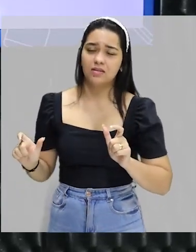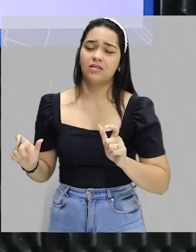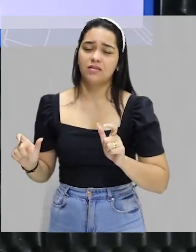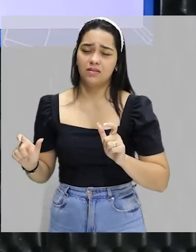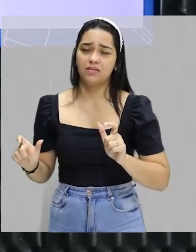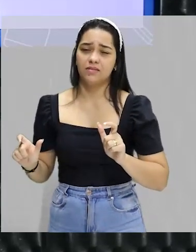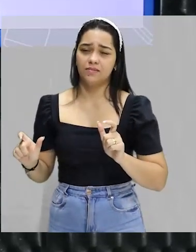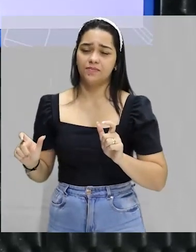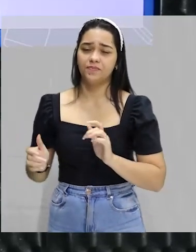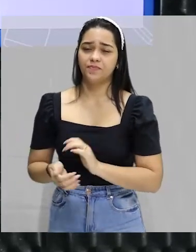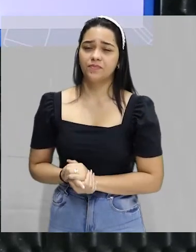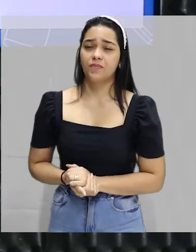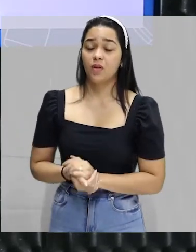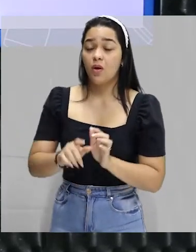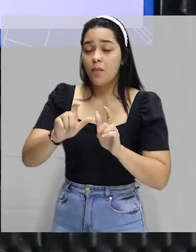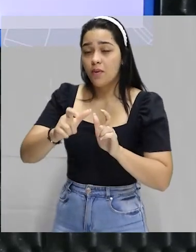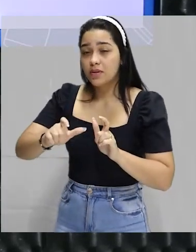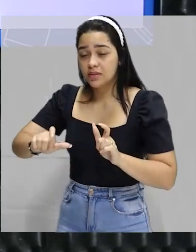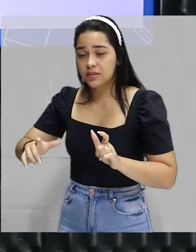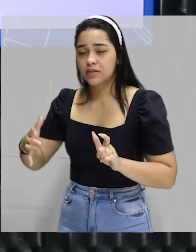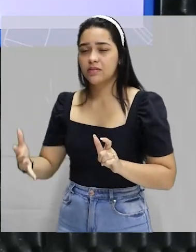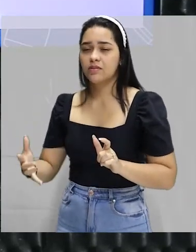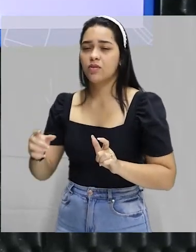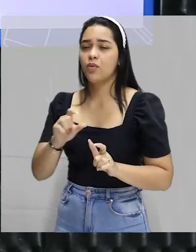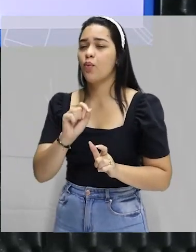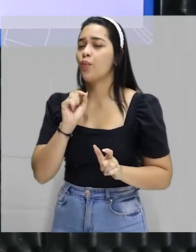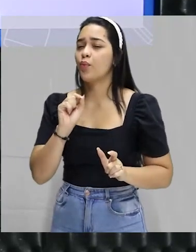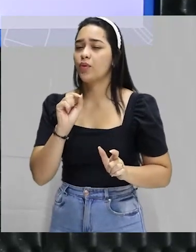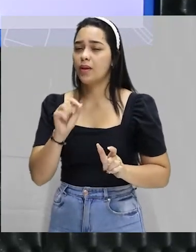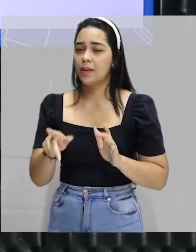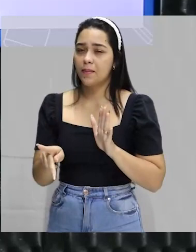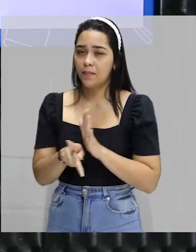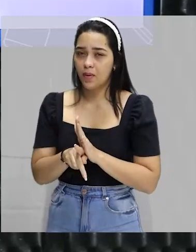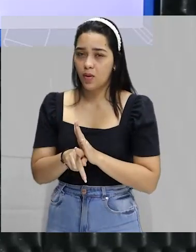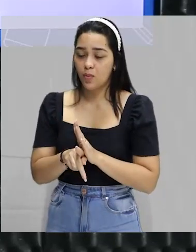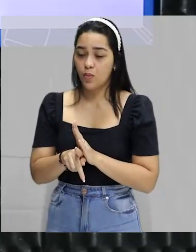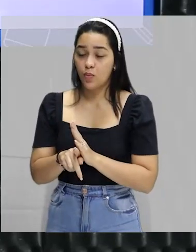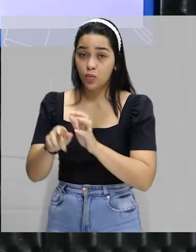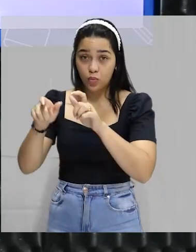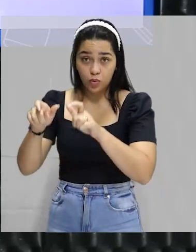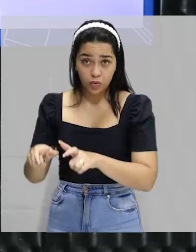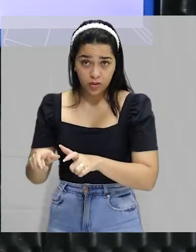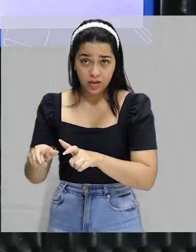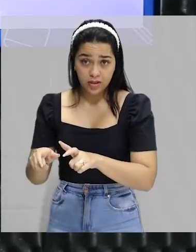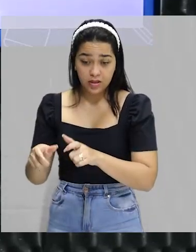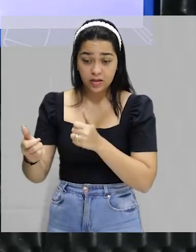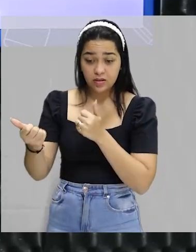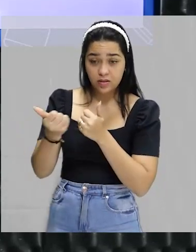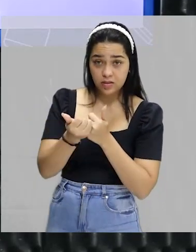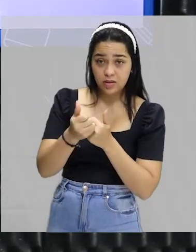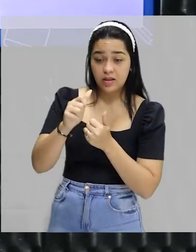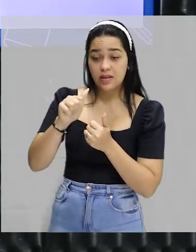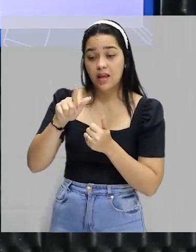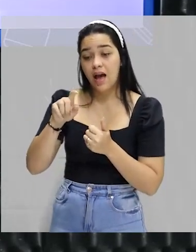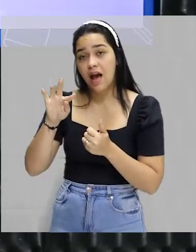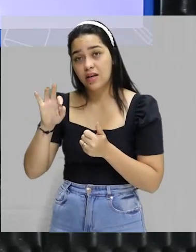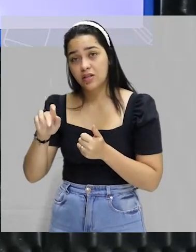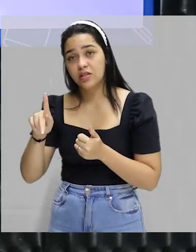oração. Uma oração que está no lugar do agente